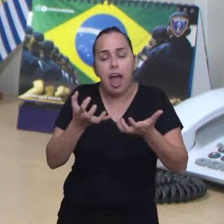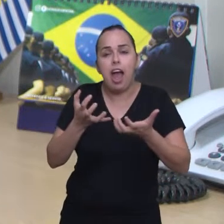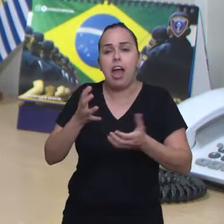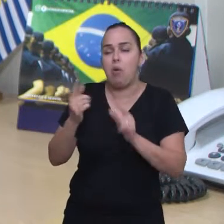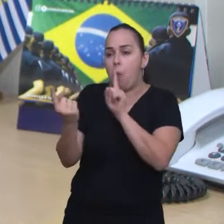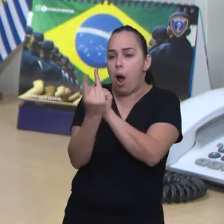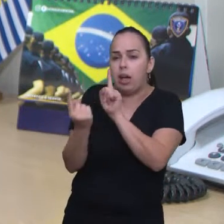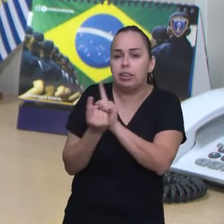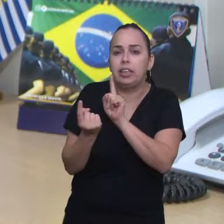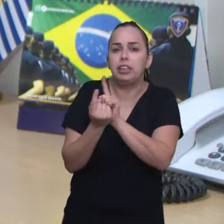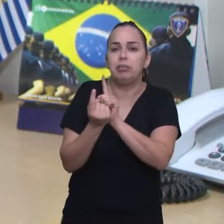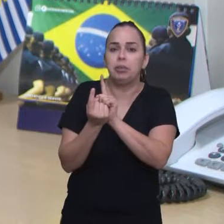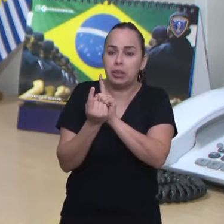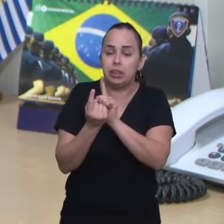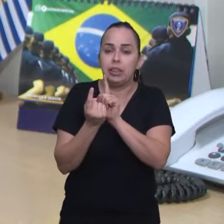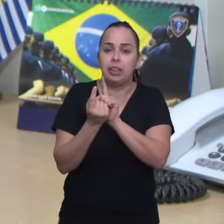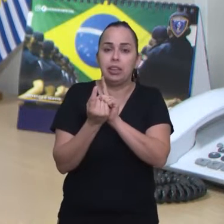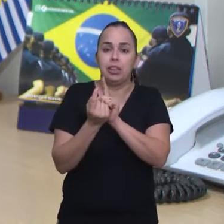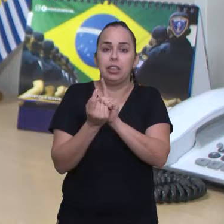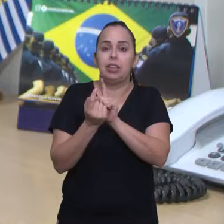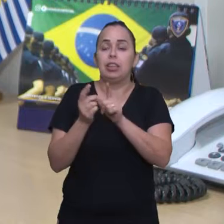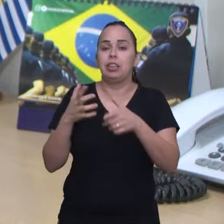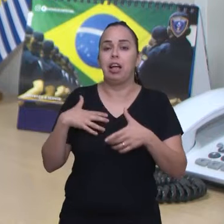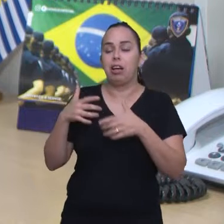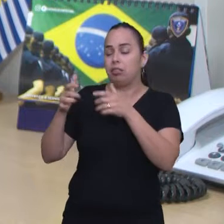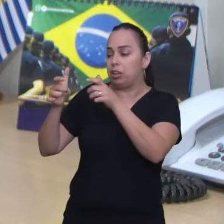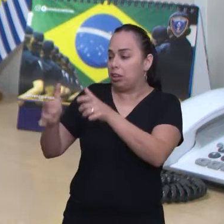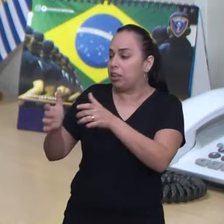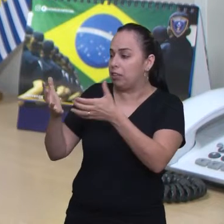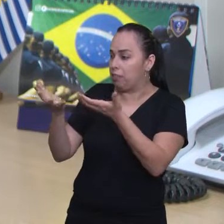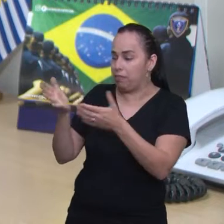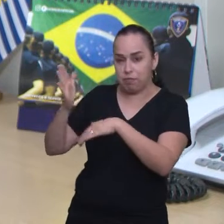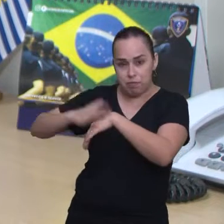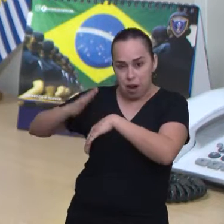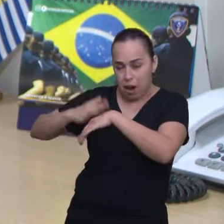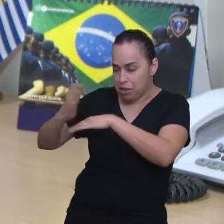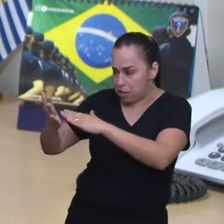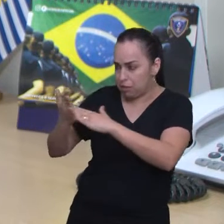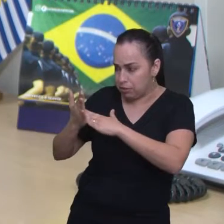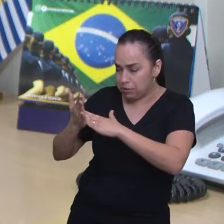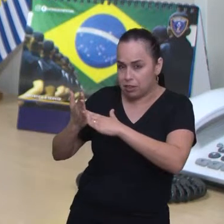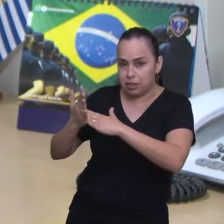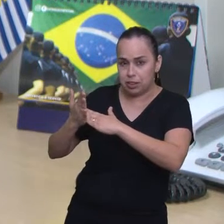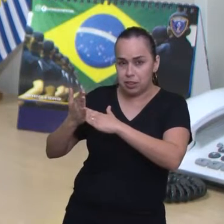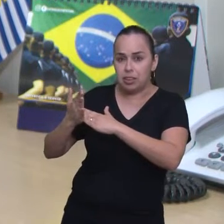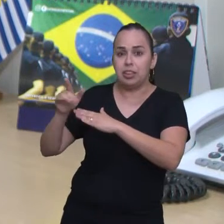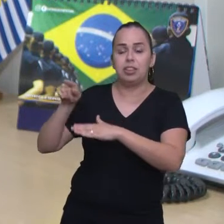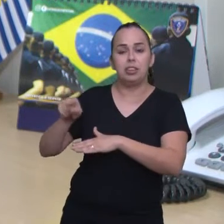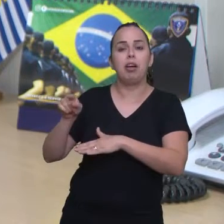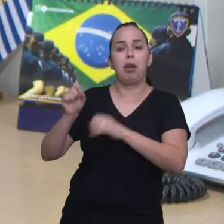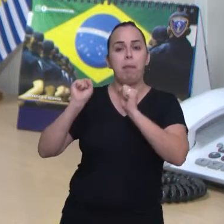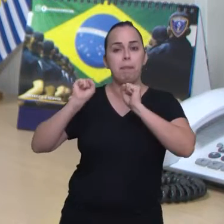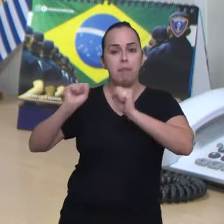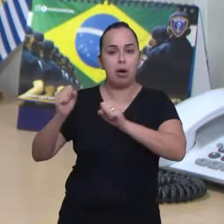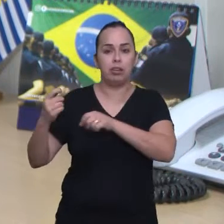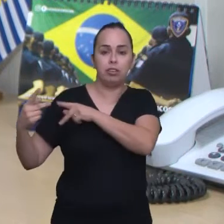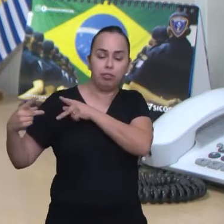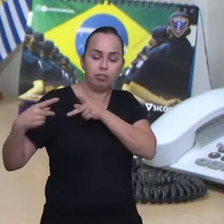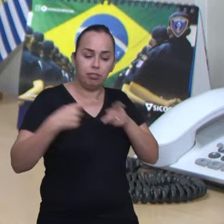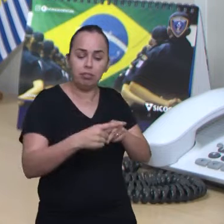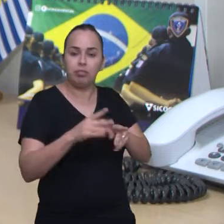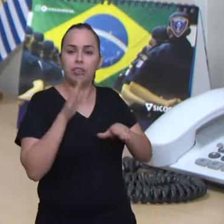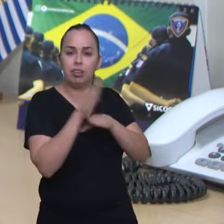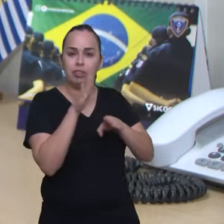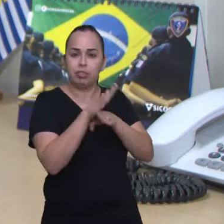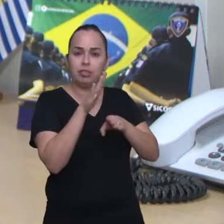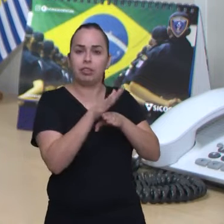atendimento específico nesse sentido, nessas entidades que já fazem esse trabalho junto às forças de segurança, elas se colocam à disposição para